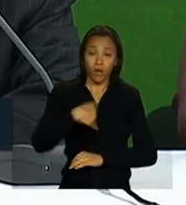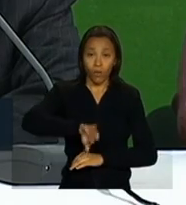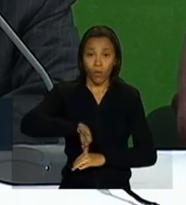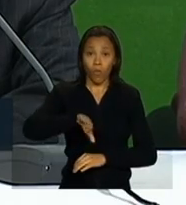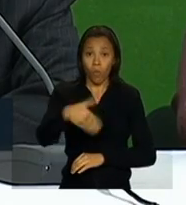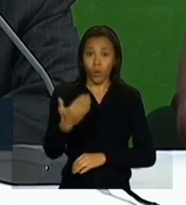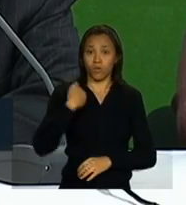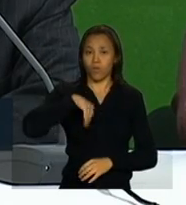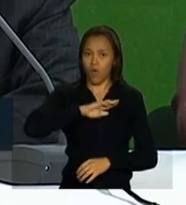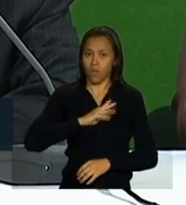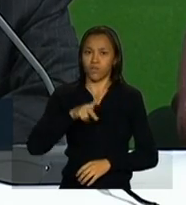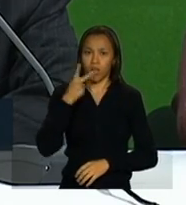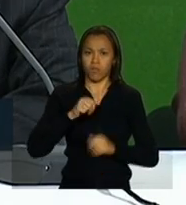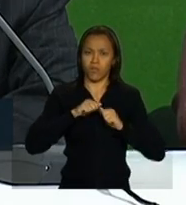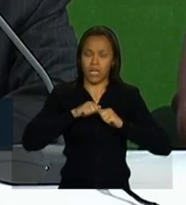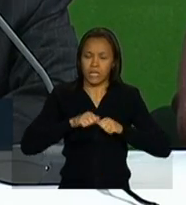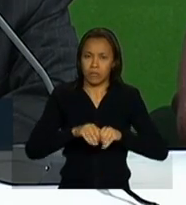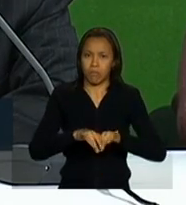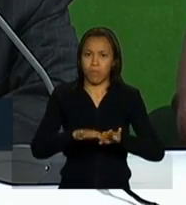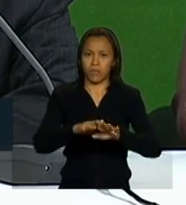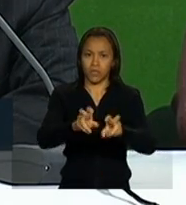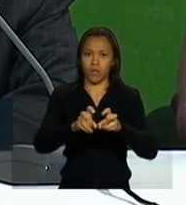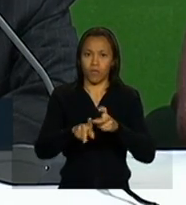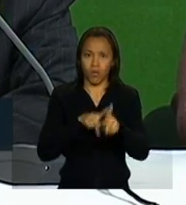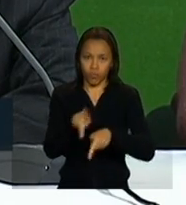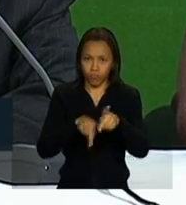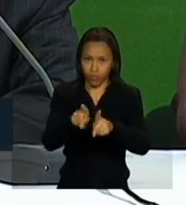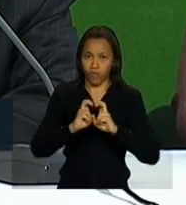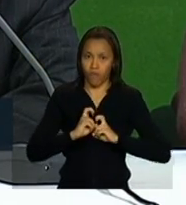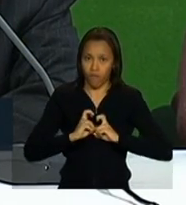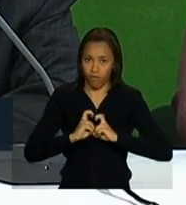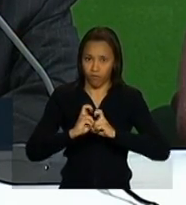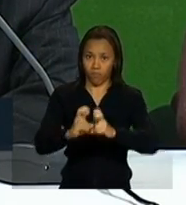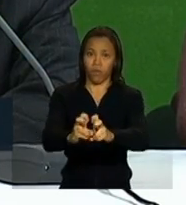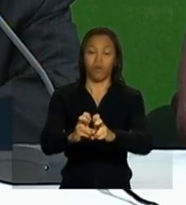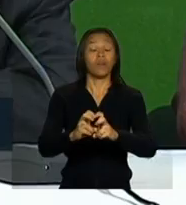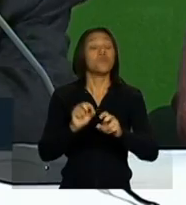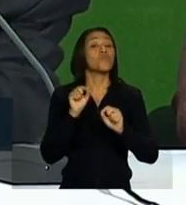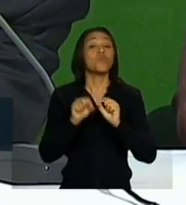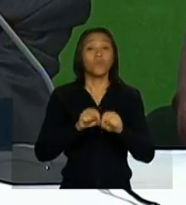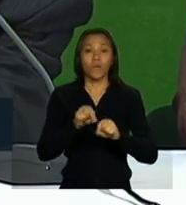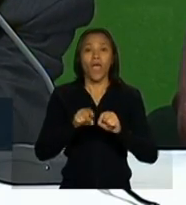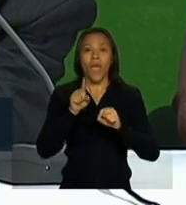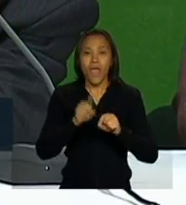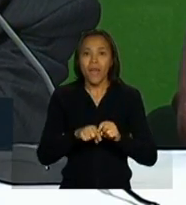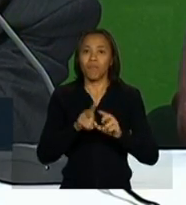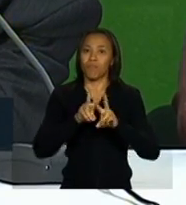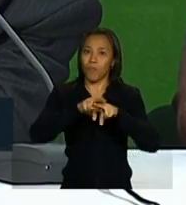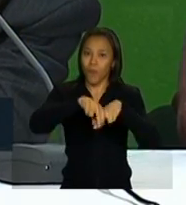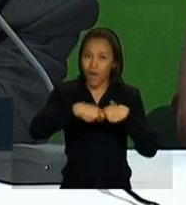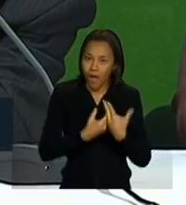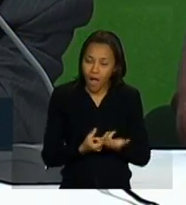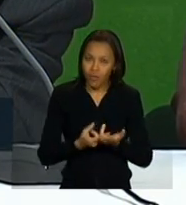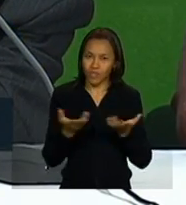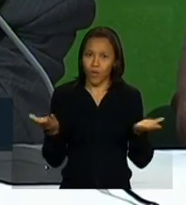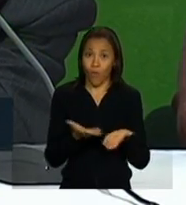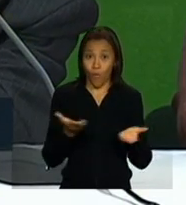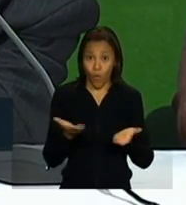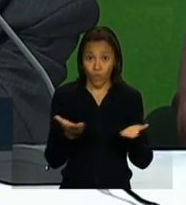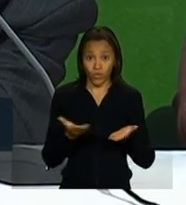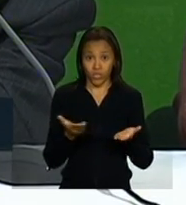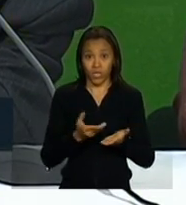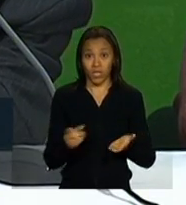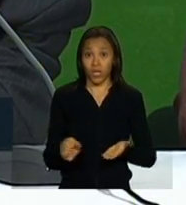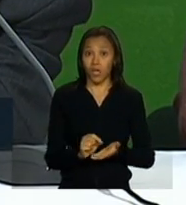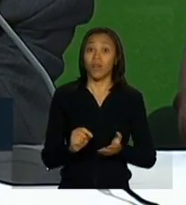na expansão da malha ferroviária, isso tem por trás um pressuposto de migração de cargas que hoje operam no